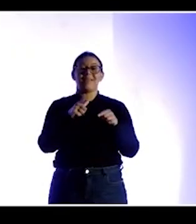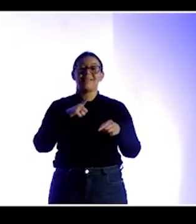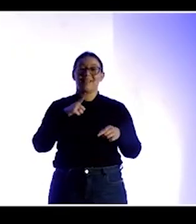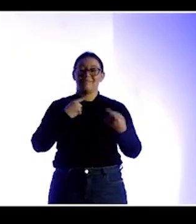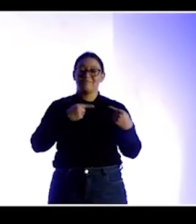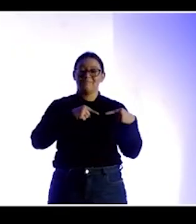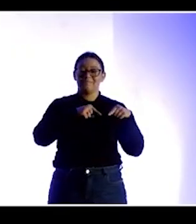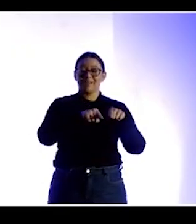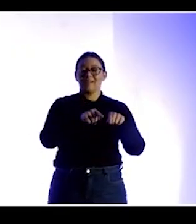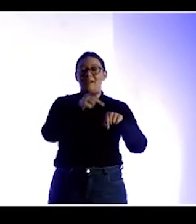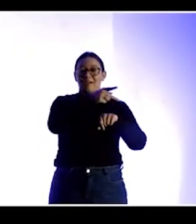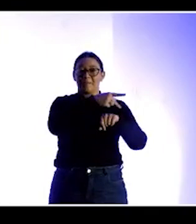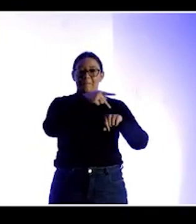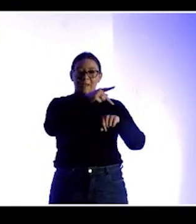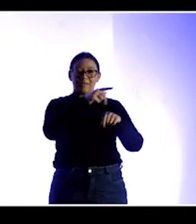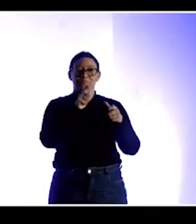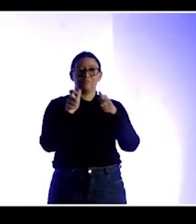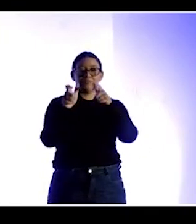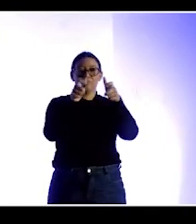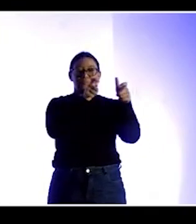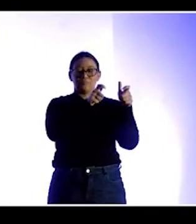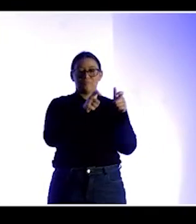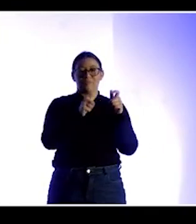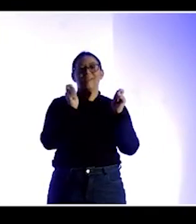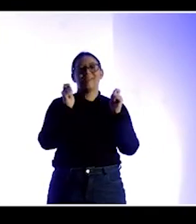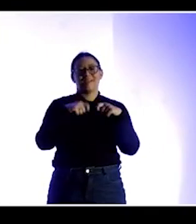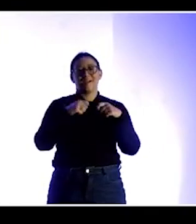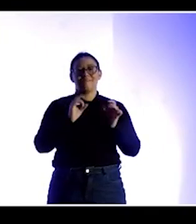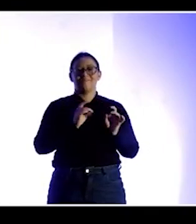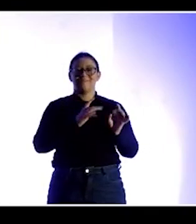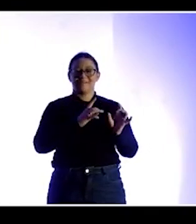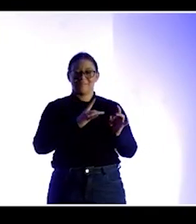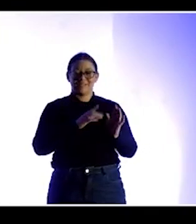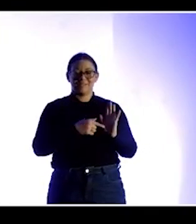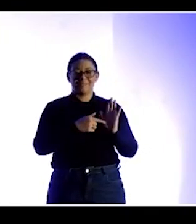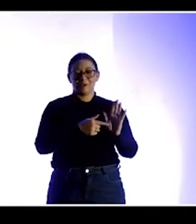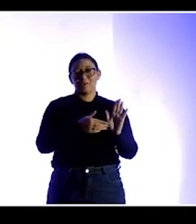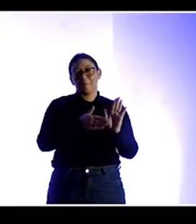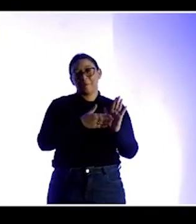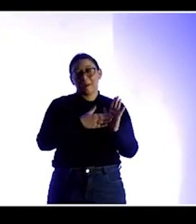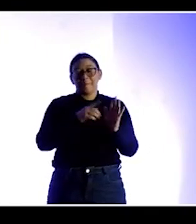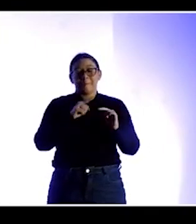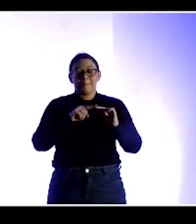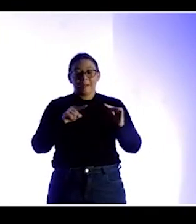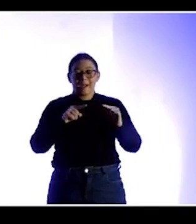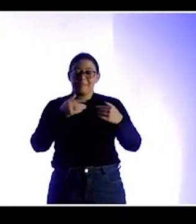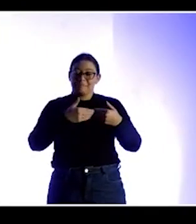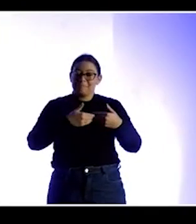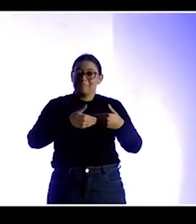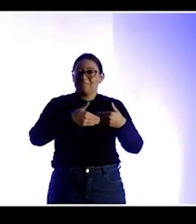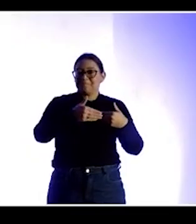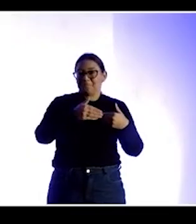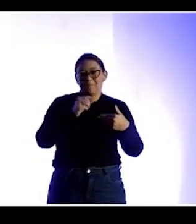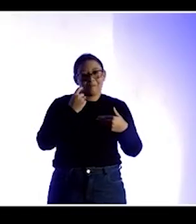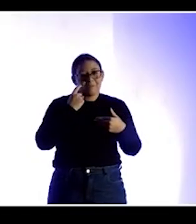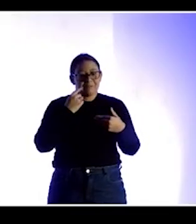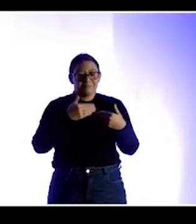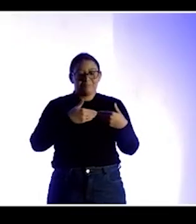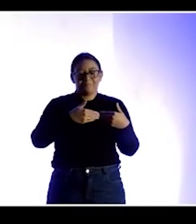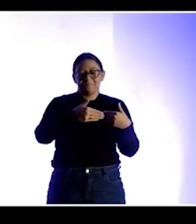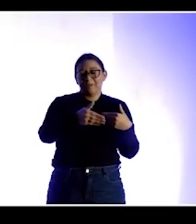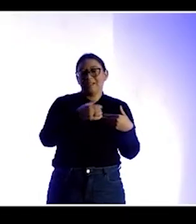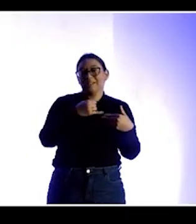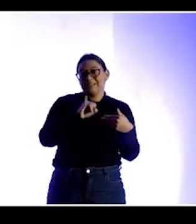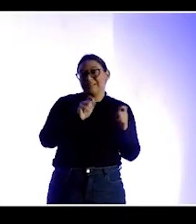hidrogênio também muito bem estabelecidas. Então, vamos ver em 2050 se esses caras acertaram, mas bom para